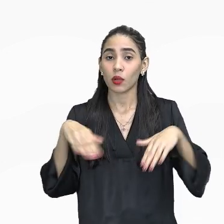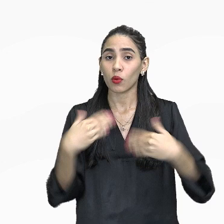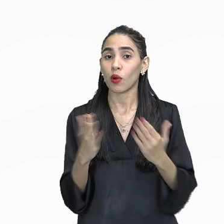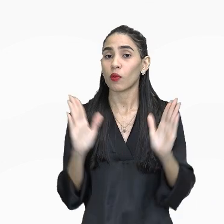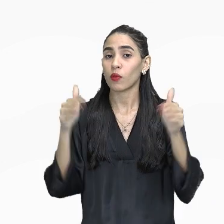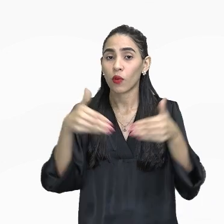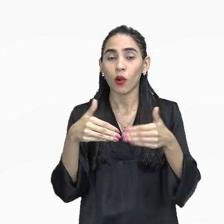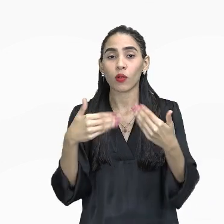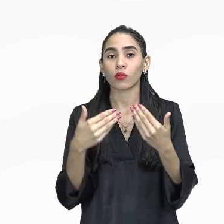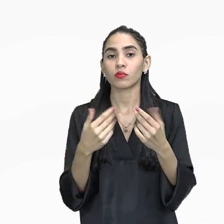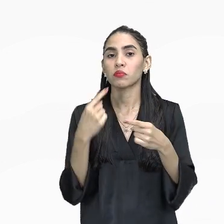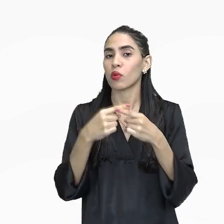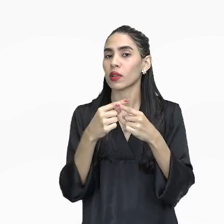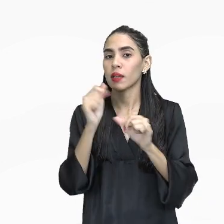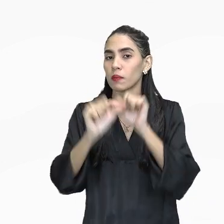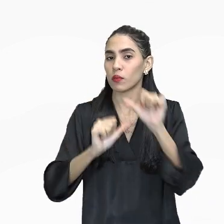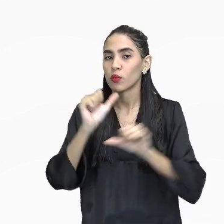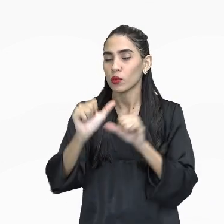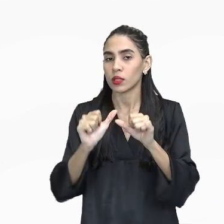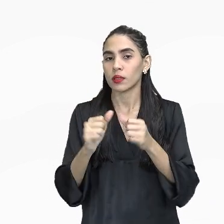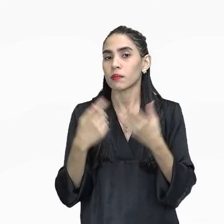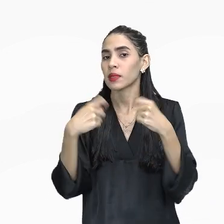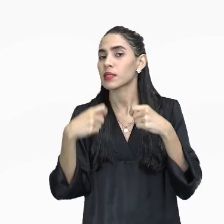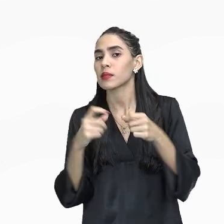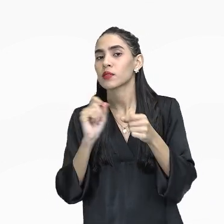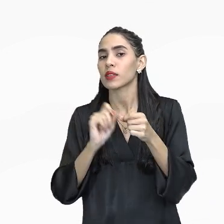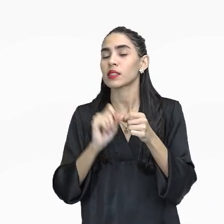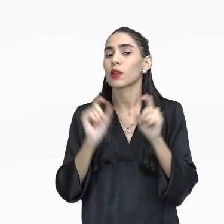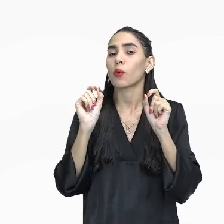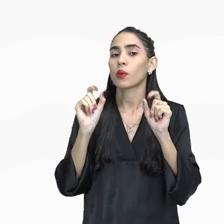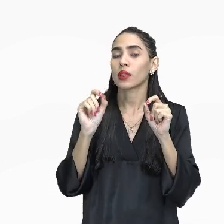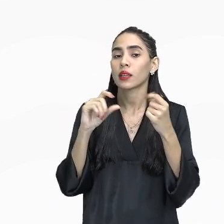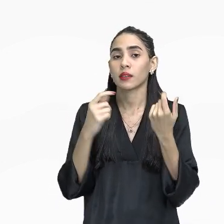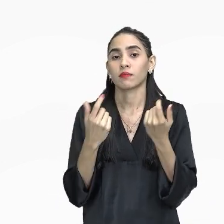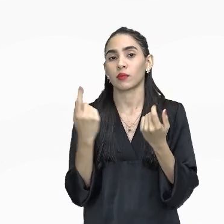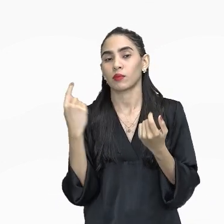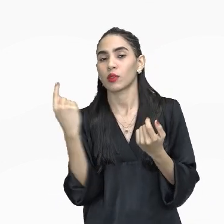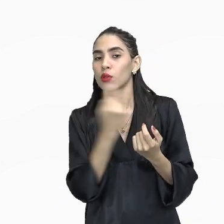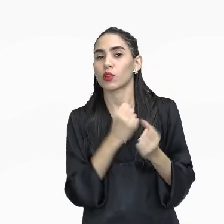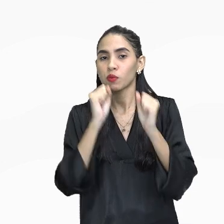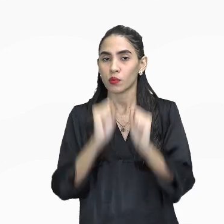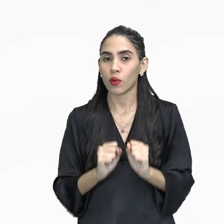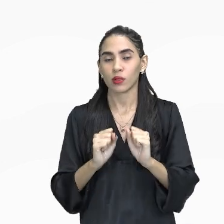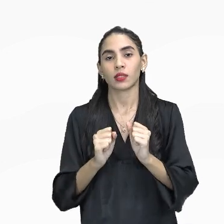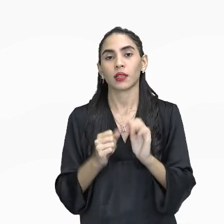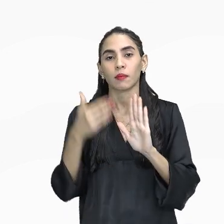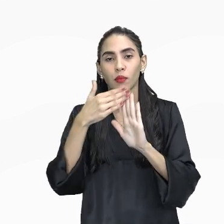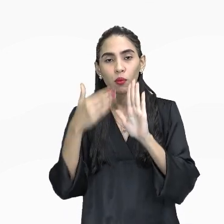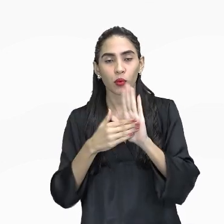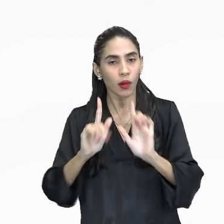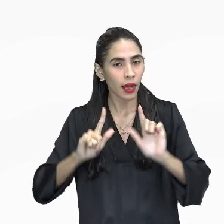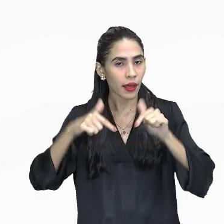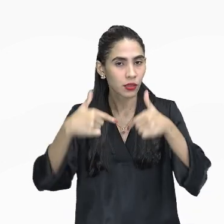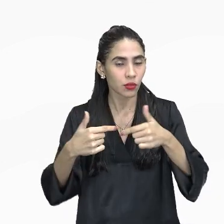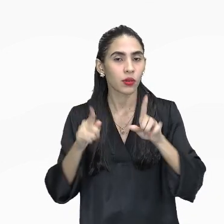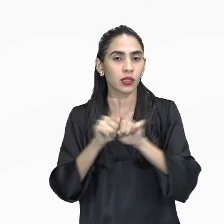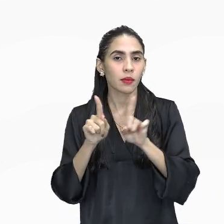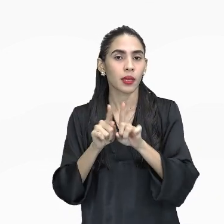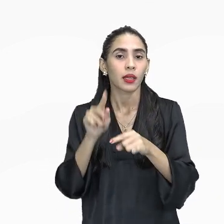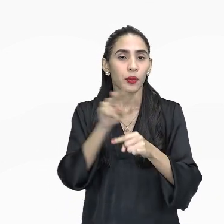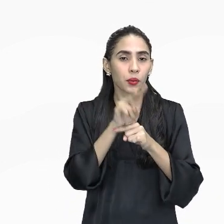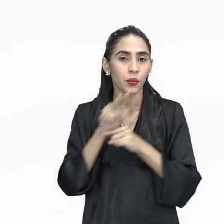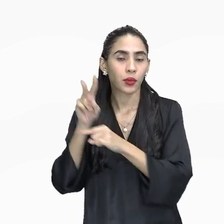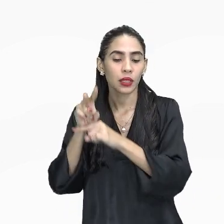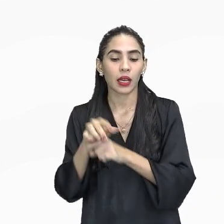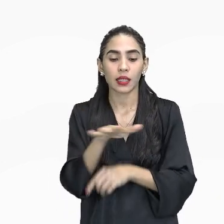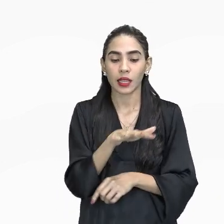essas mudanças, o que nós precisamos fazer para que a gente possa, né, interferir e que a gente possa também, né, cuidar